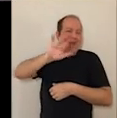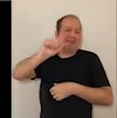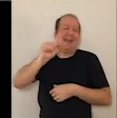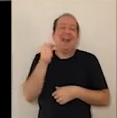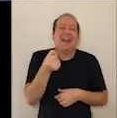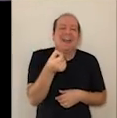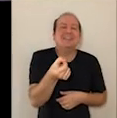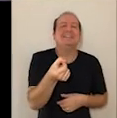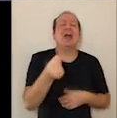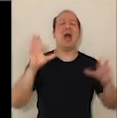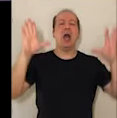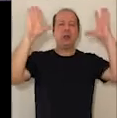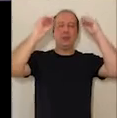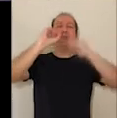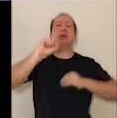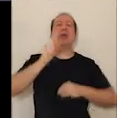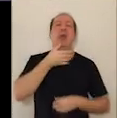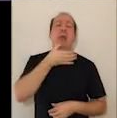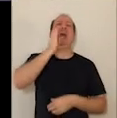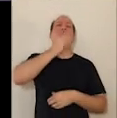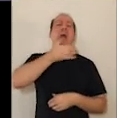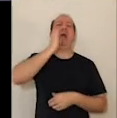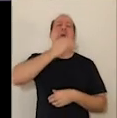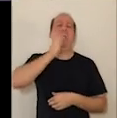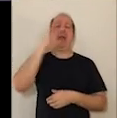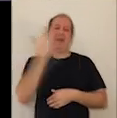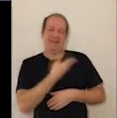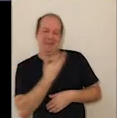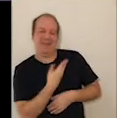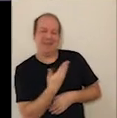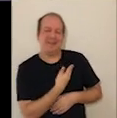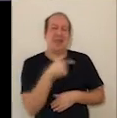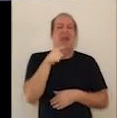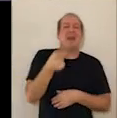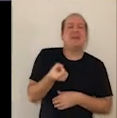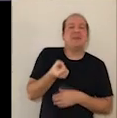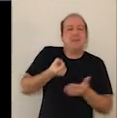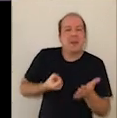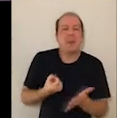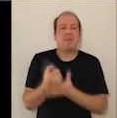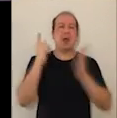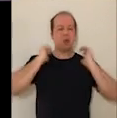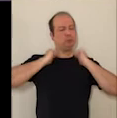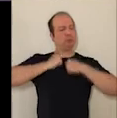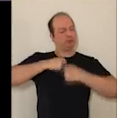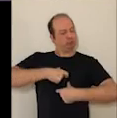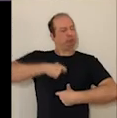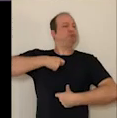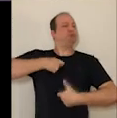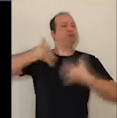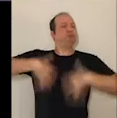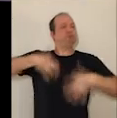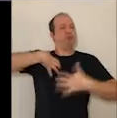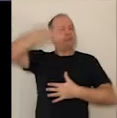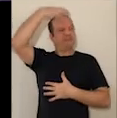isso, uma noite de bebedeira com os amigos. E isso, para comprar trajes dignos de um